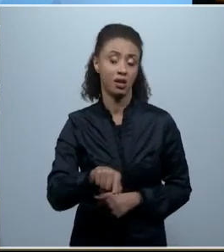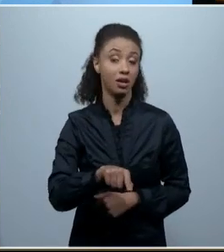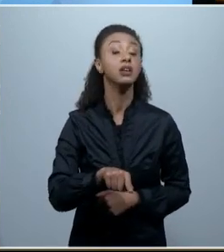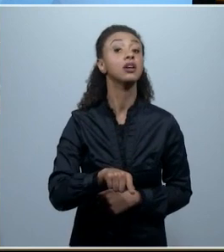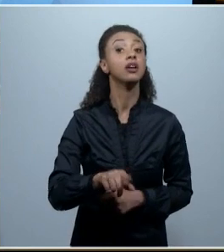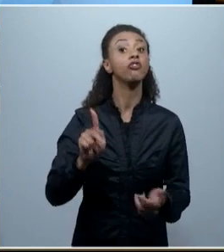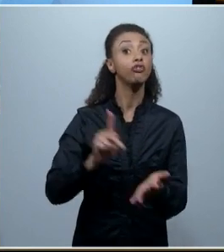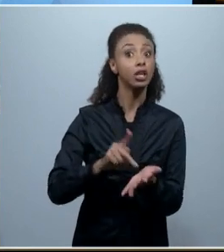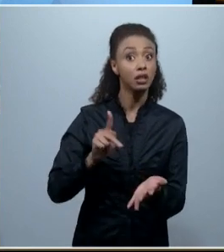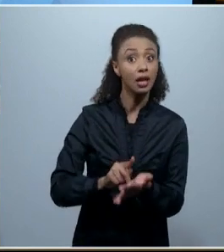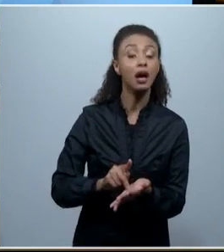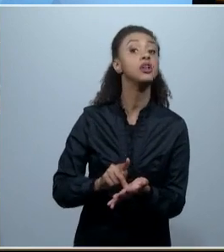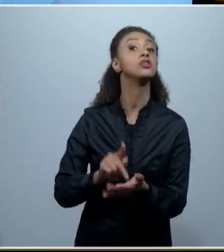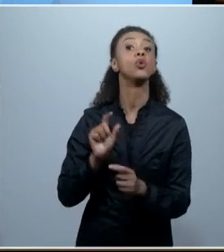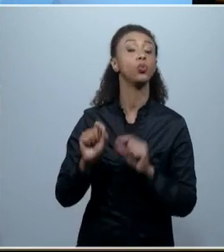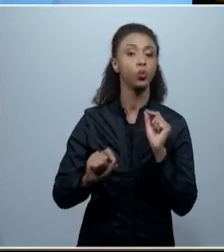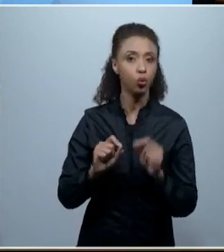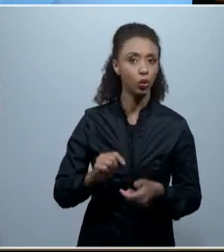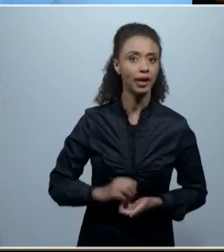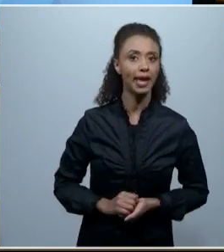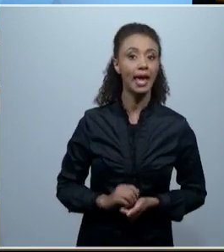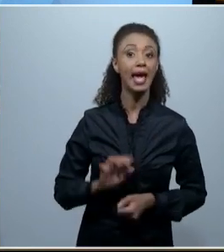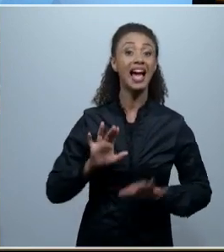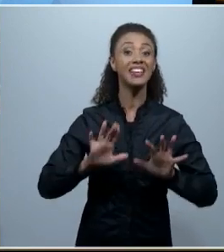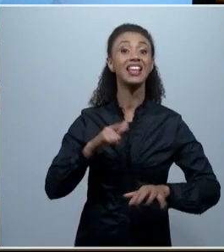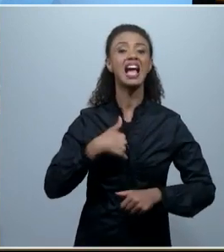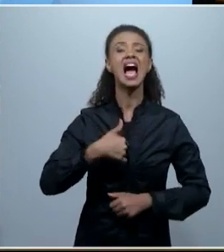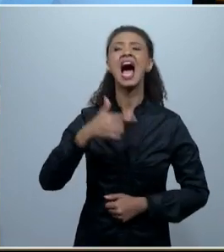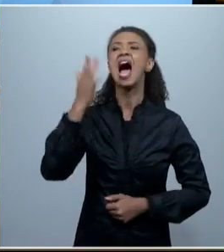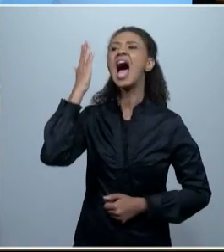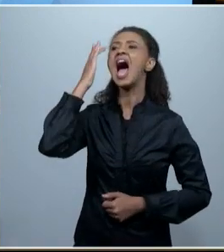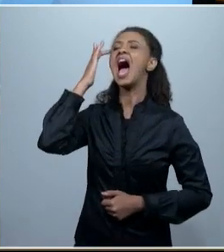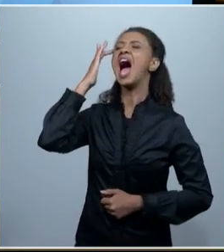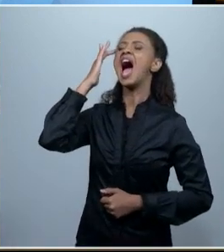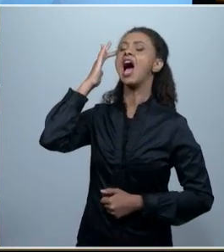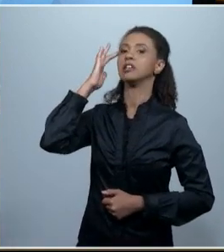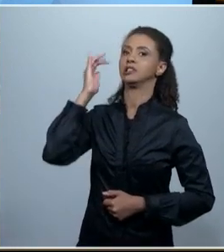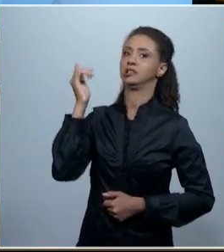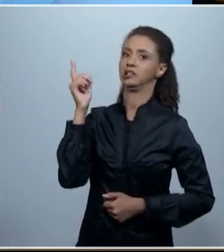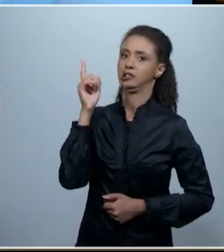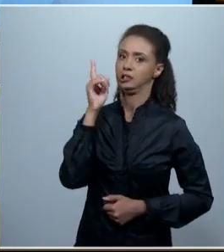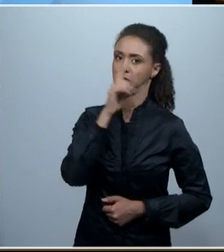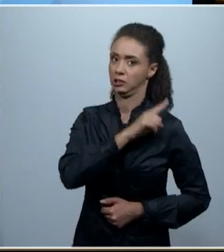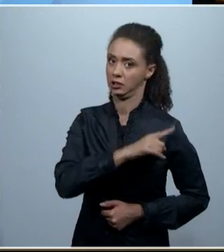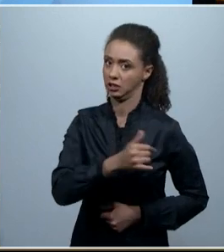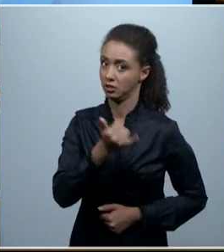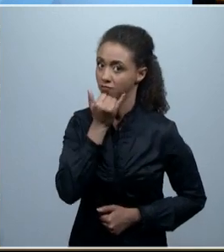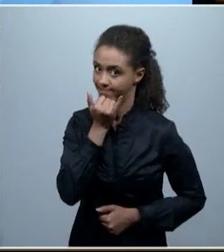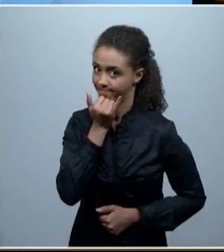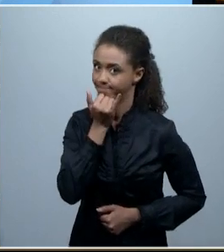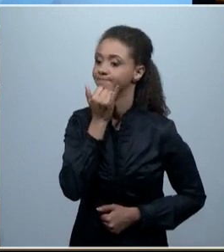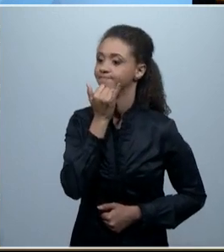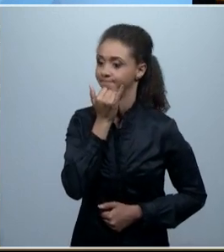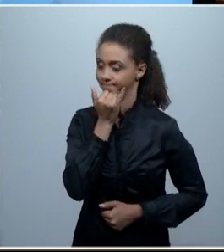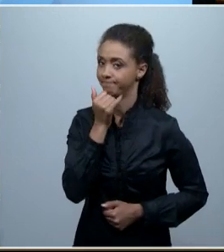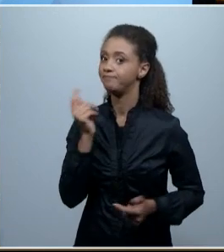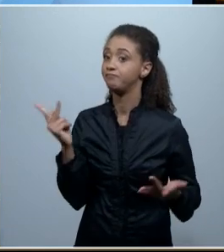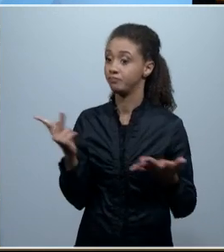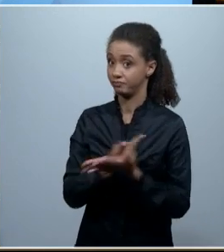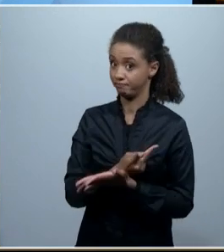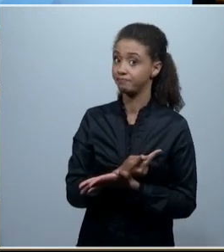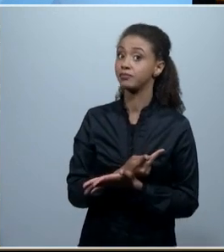às vezes a nossa intuição sobre as coisas falha e na hora que a nossa intuição sobre as coisas falha a gente pode usar